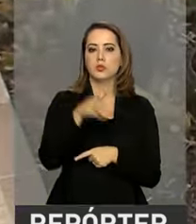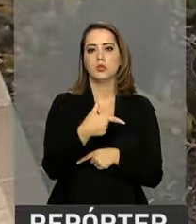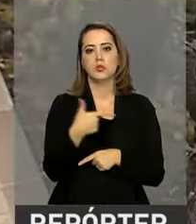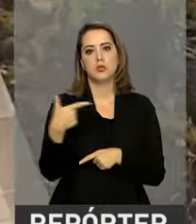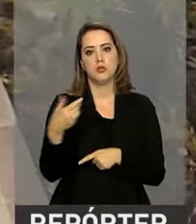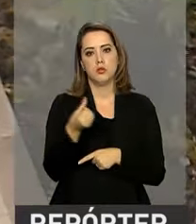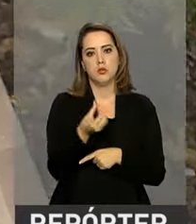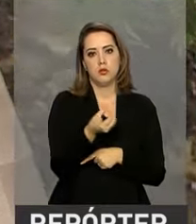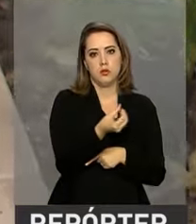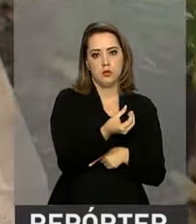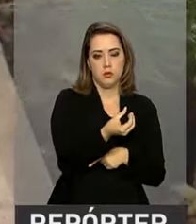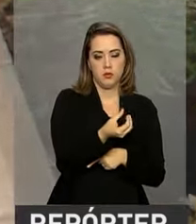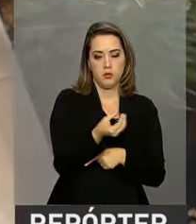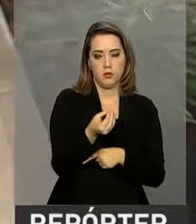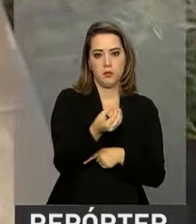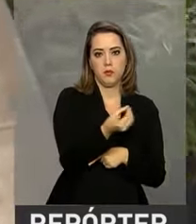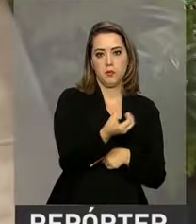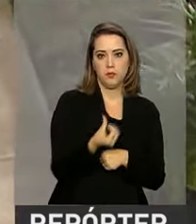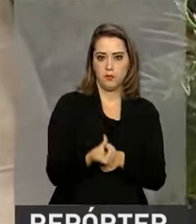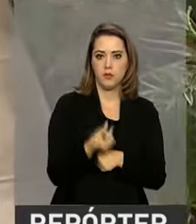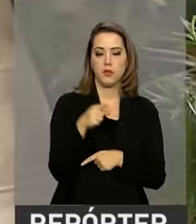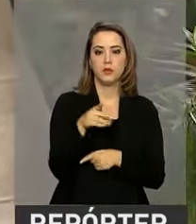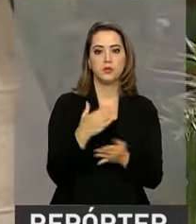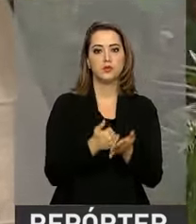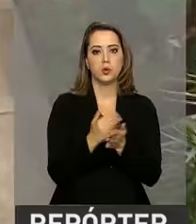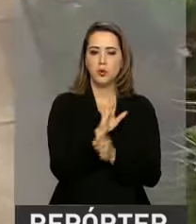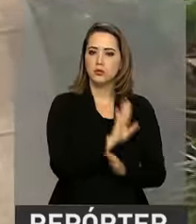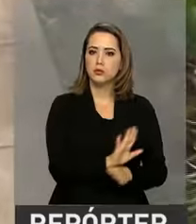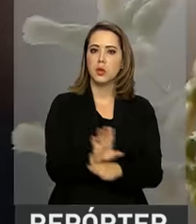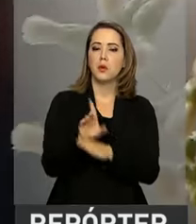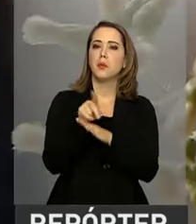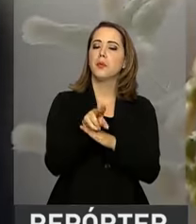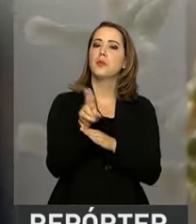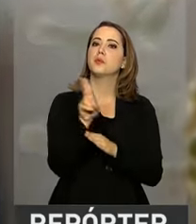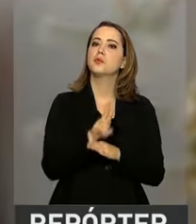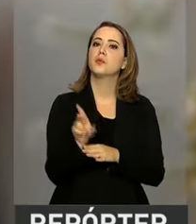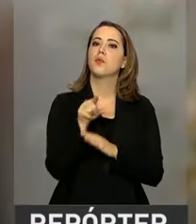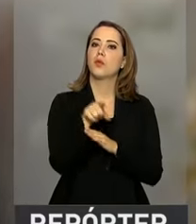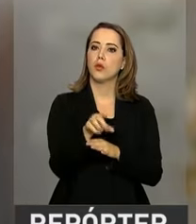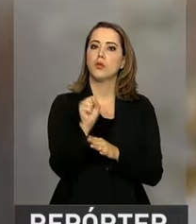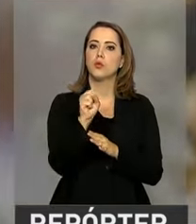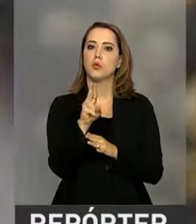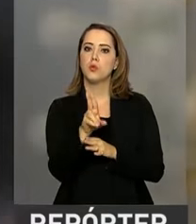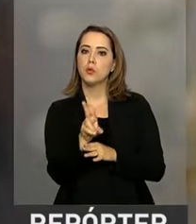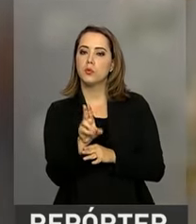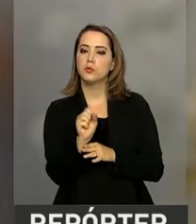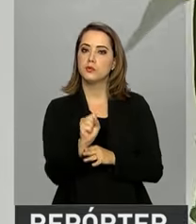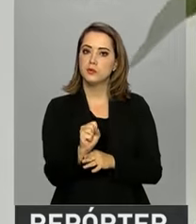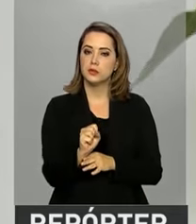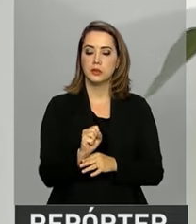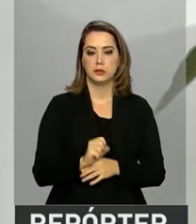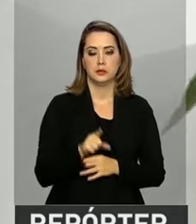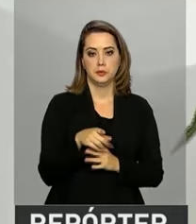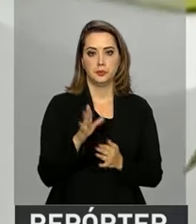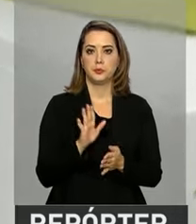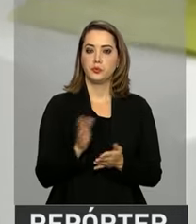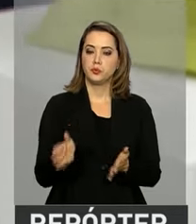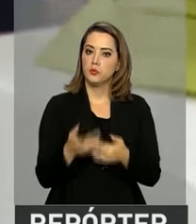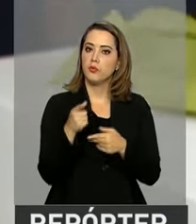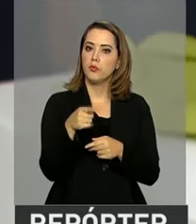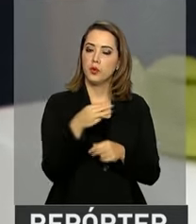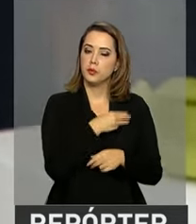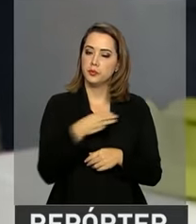destinando recursos para apoiar o uso dessas plantas no SUS a iniciativa do Ministério da Saúde promove o